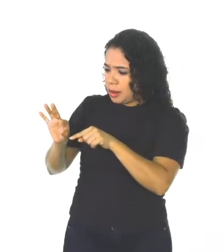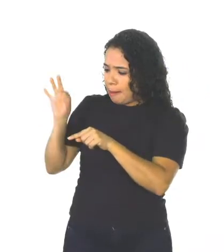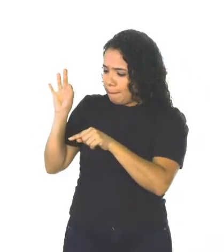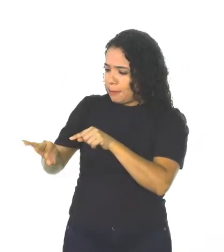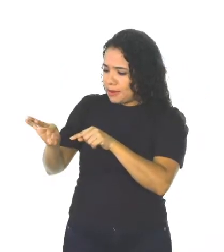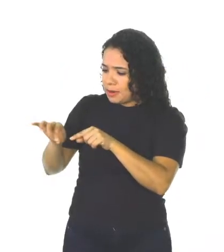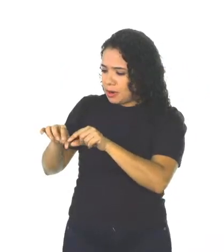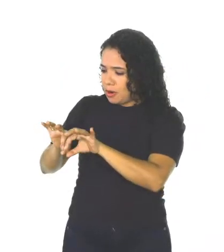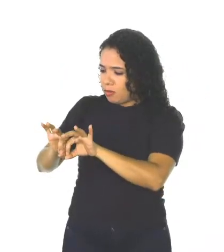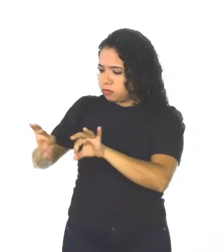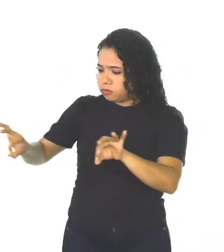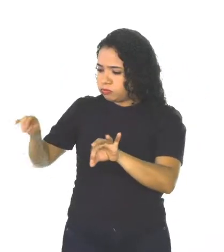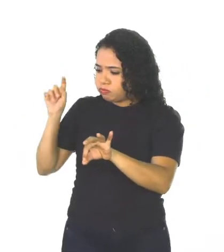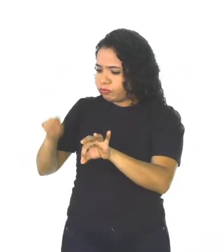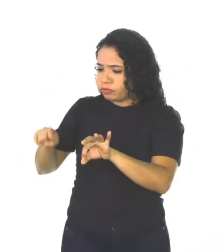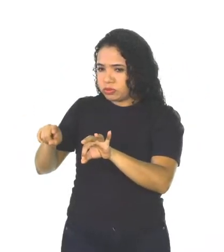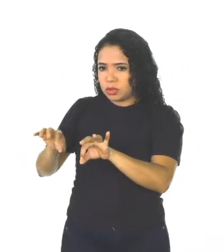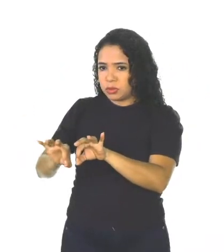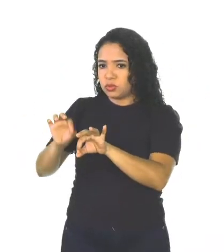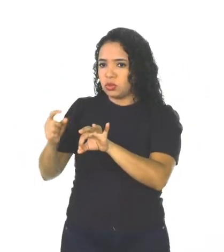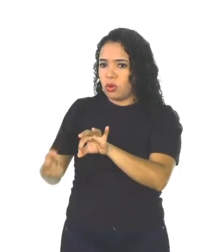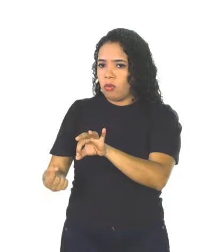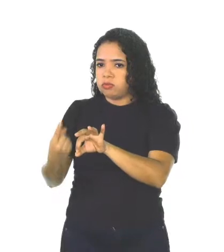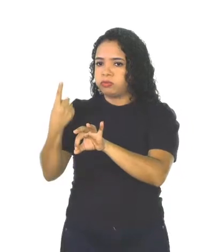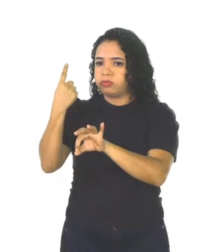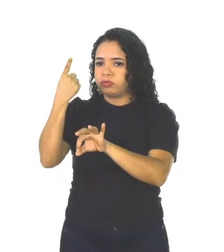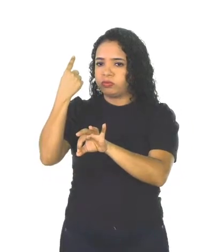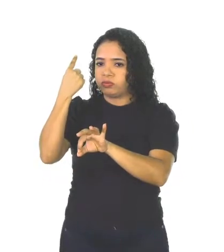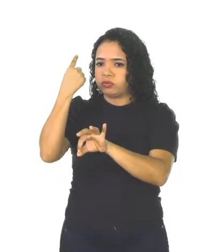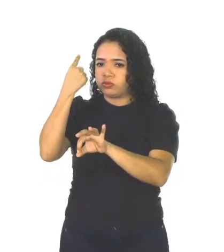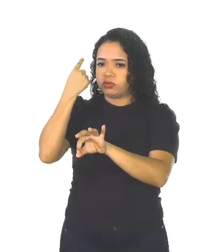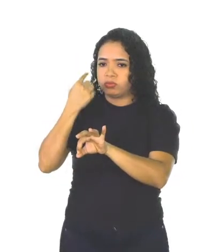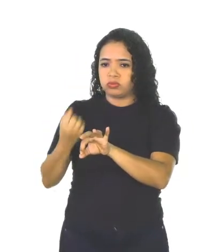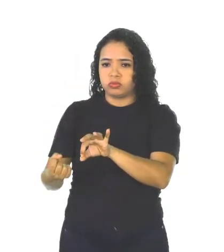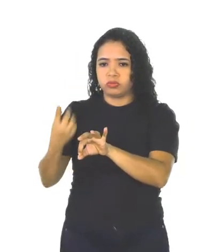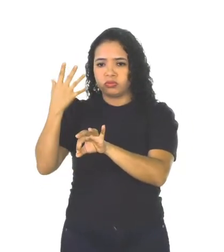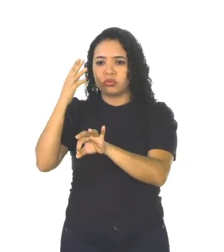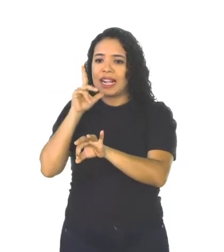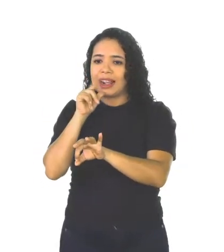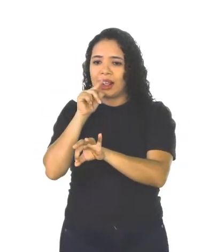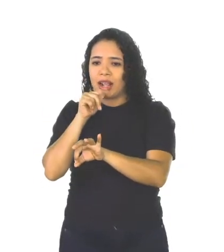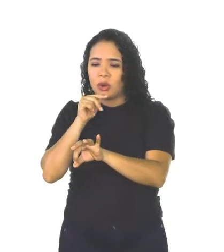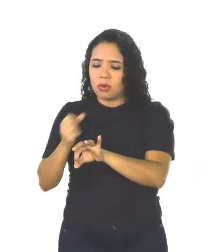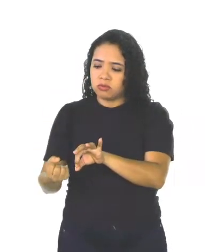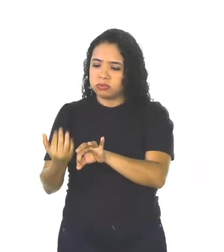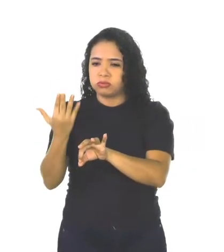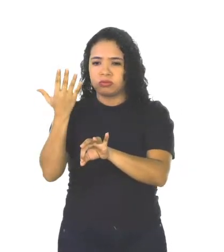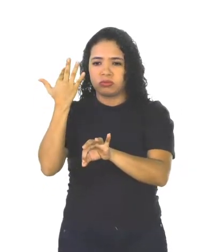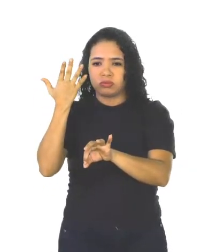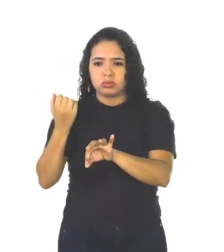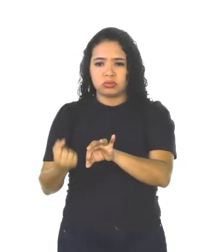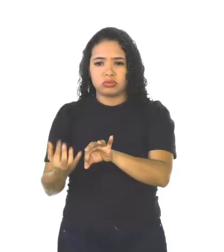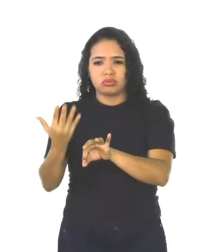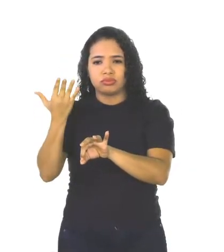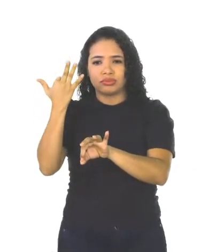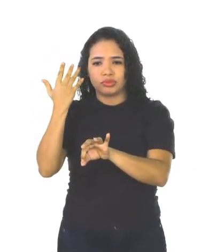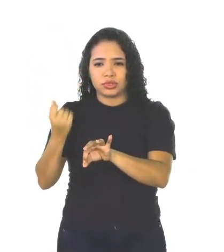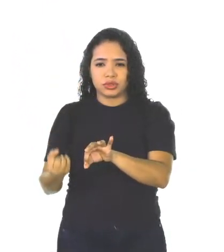borracha da mangueira. De repente jorrou água para todos os lados. Parecia um